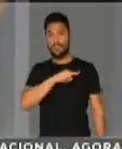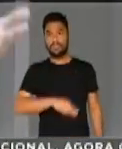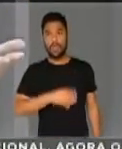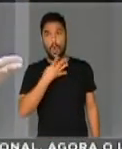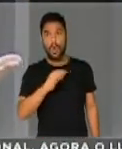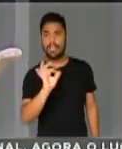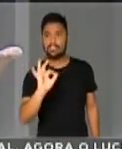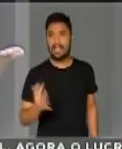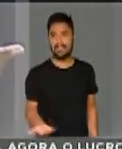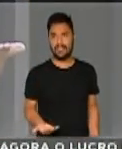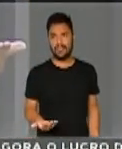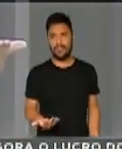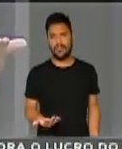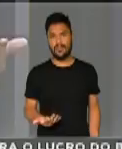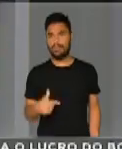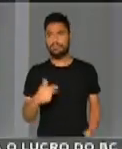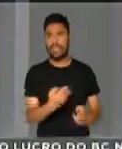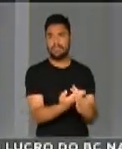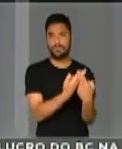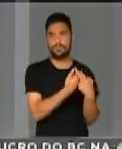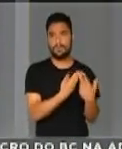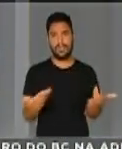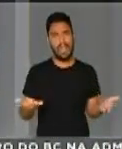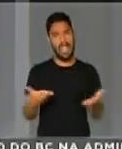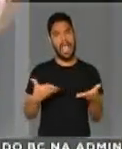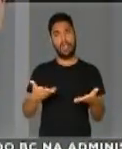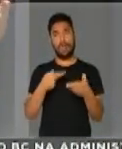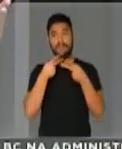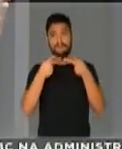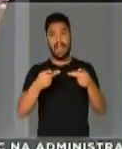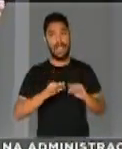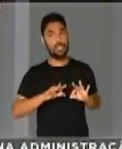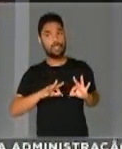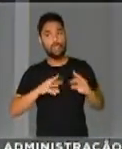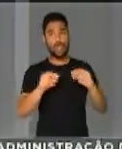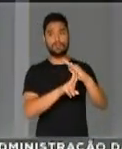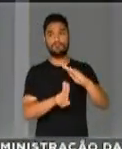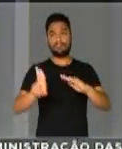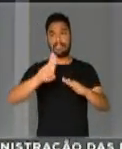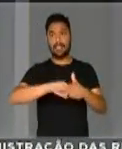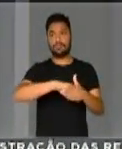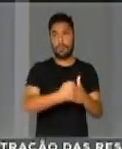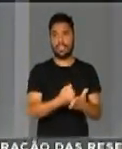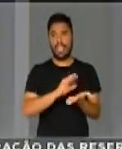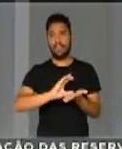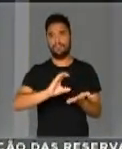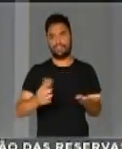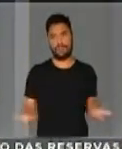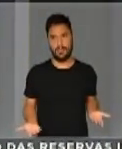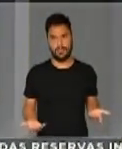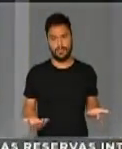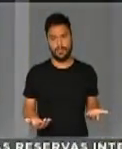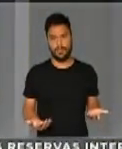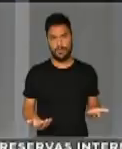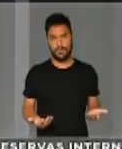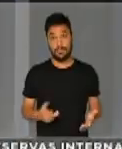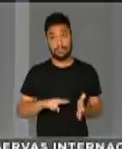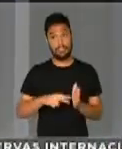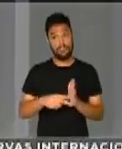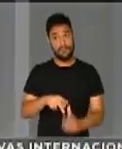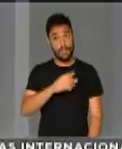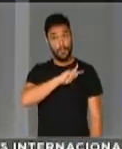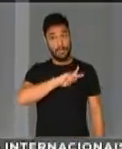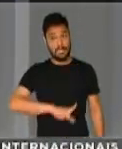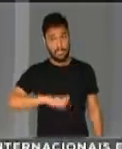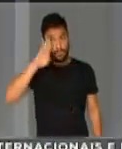é um irresponsável. E agora ele generaliza para todas as universidades. O que o governo Bolsonaro